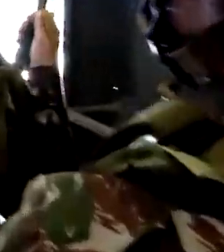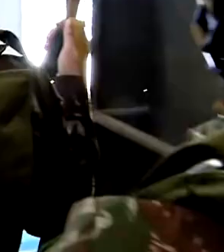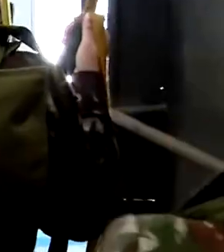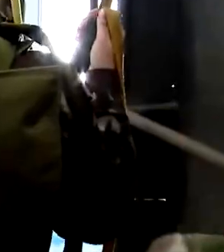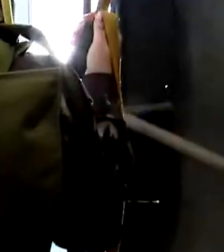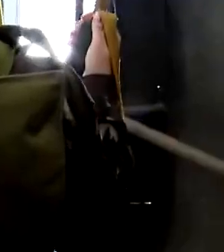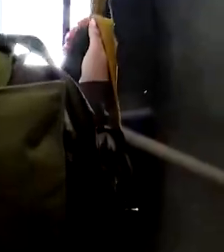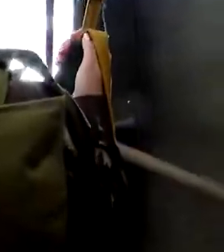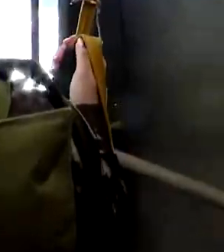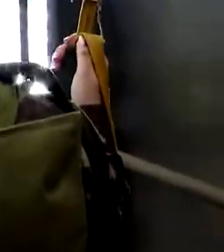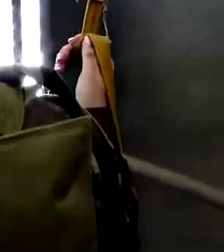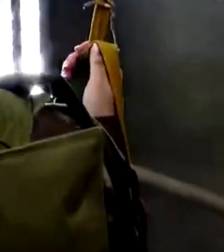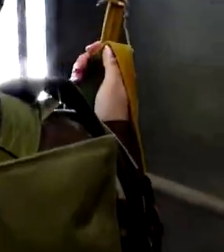Coelho